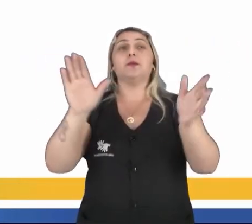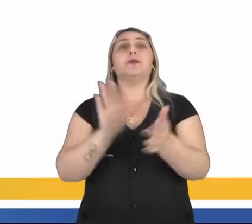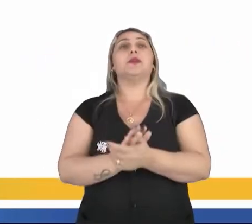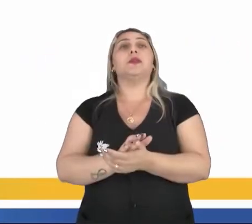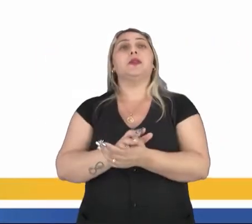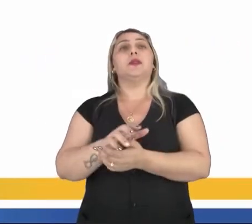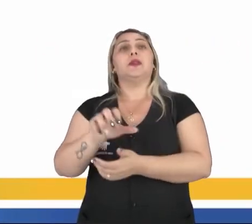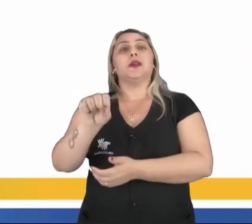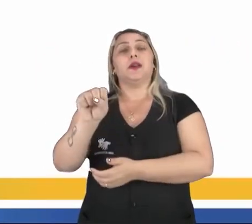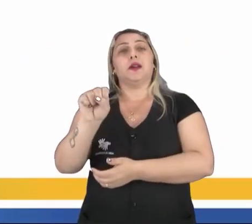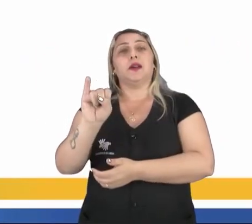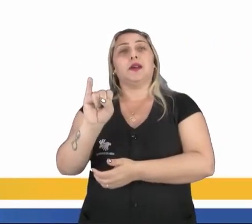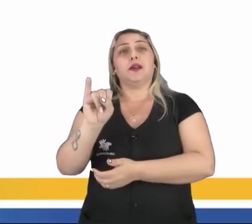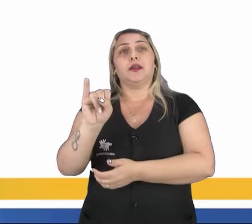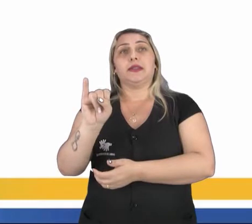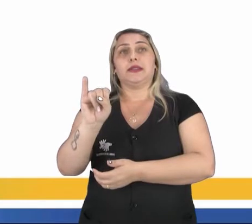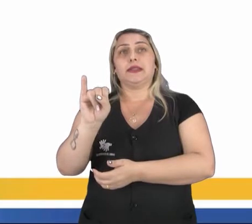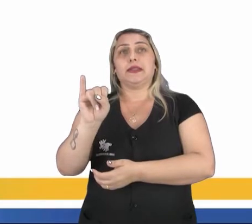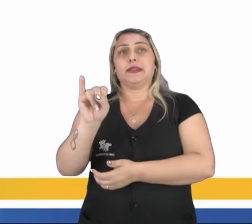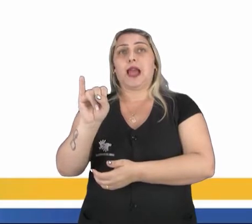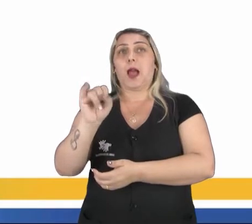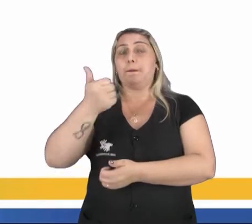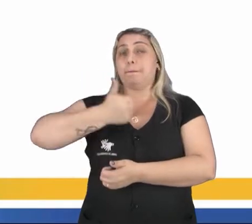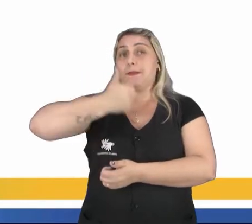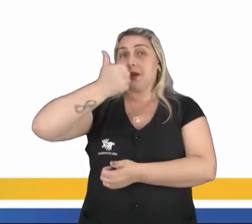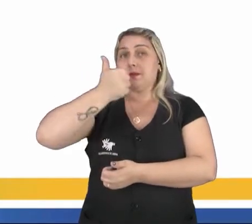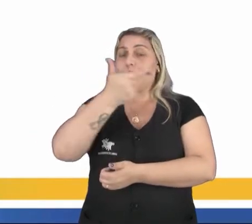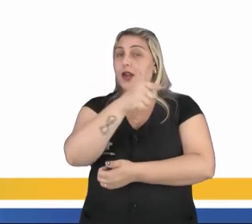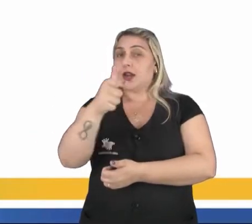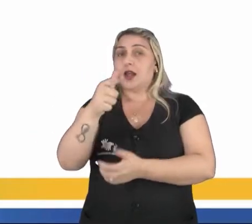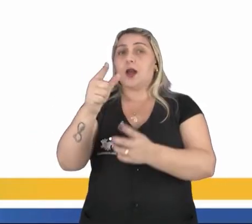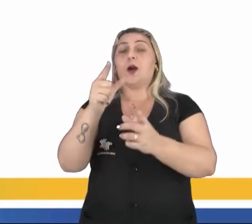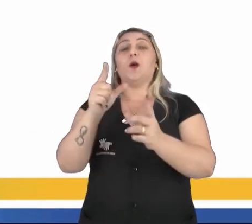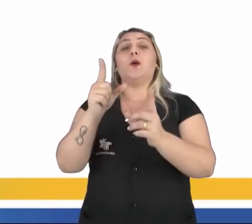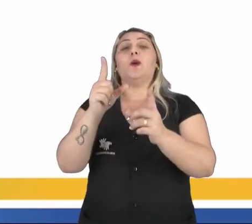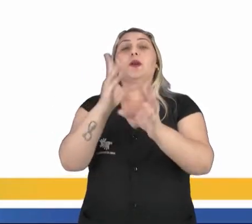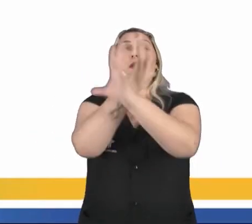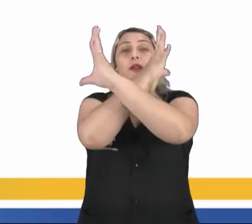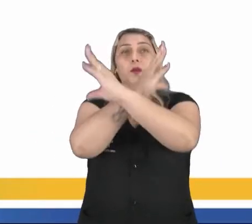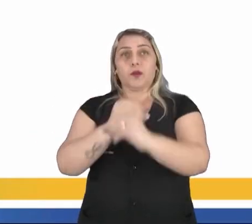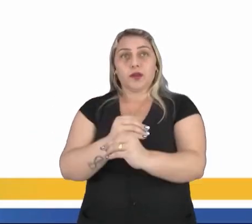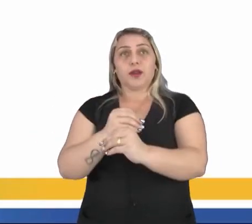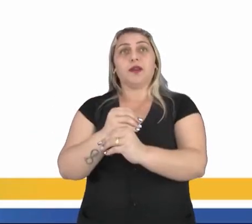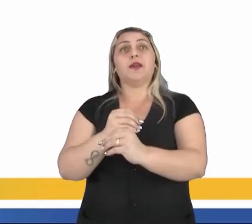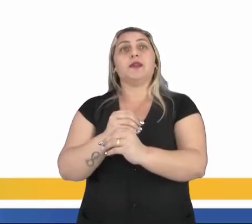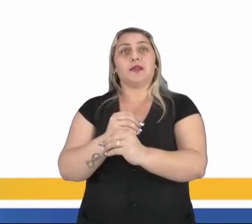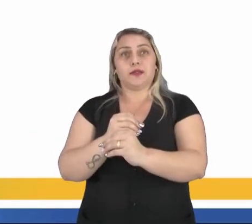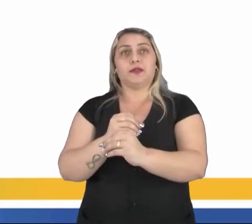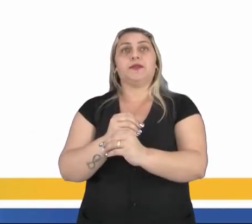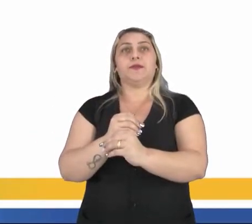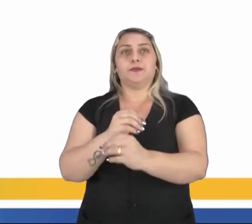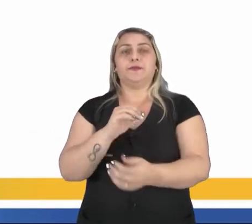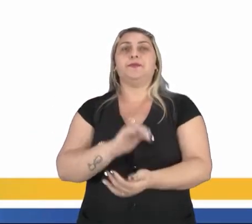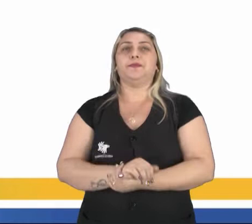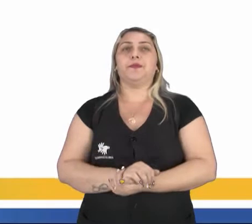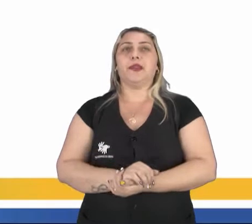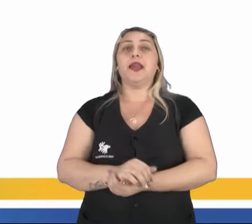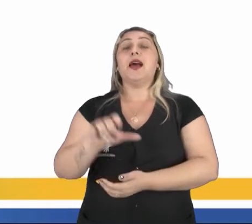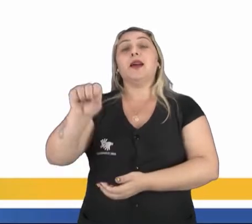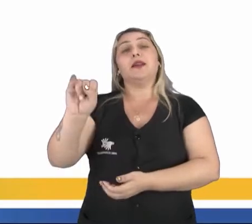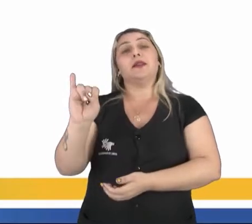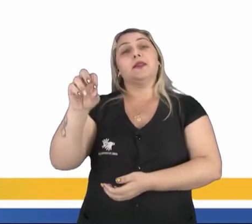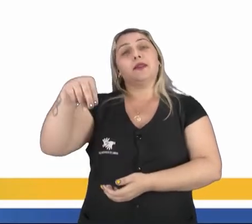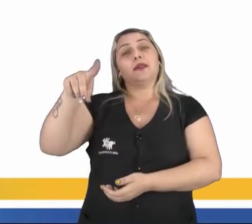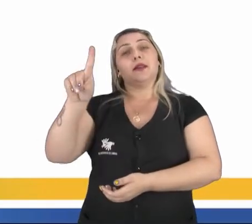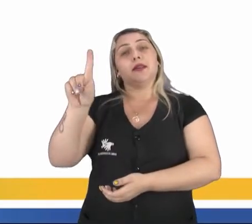sindética, que elas são sem conjunção, e assindéticas, no caso, que elas são sem conjunções,